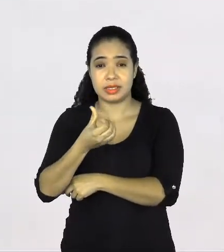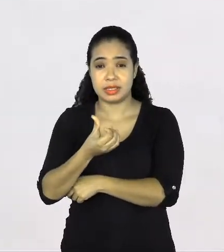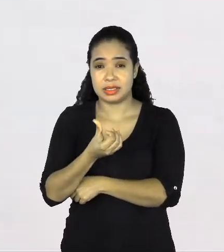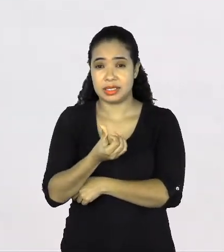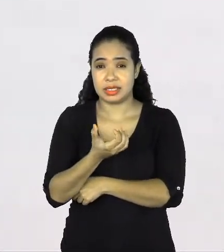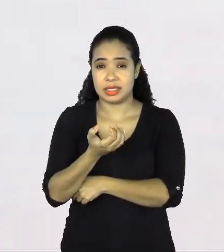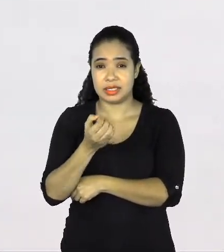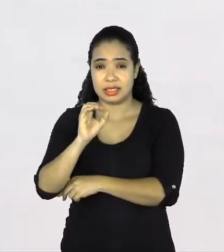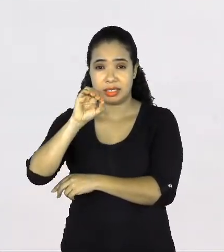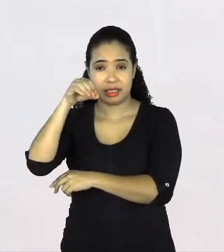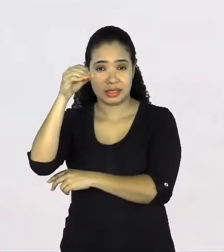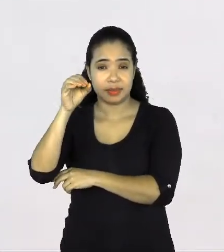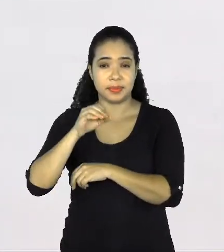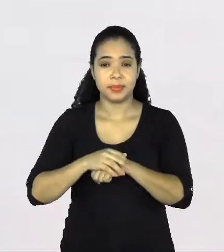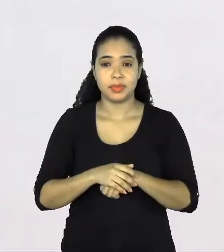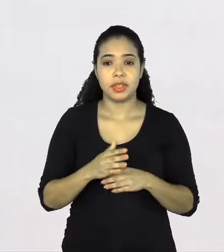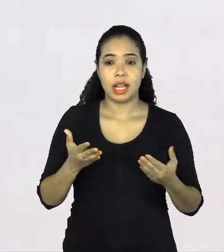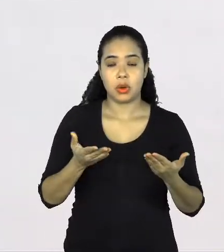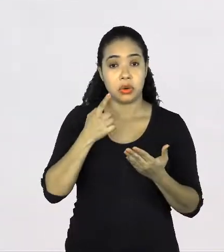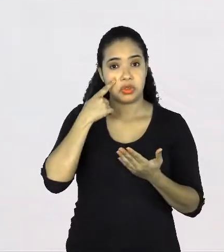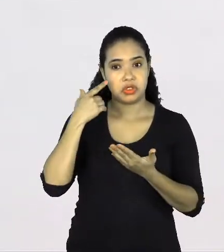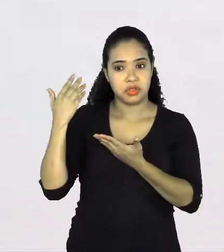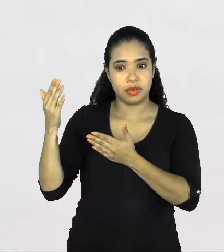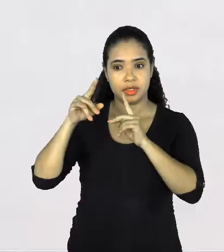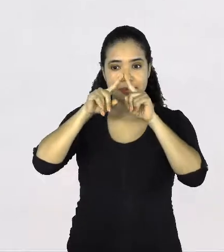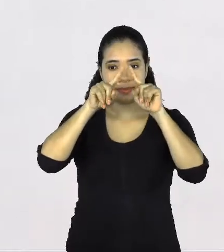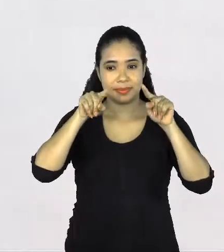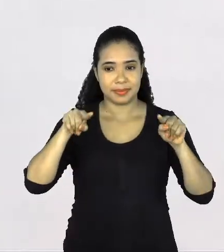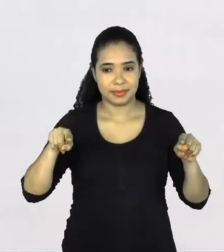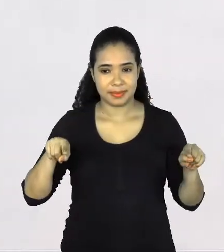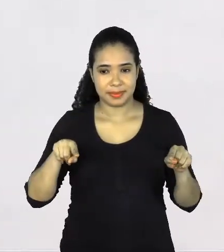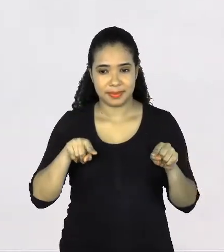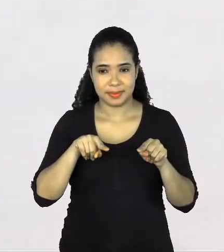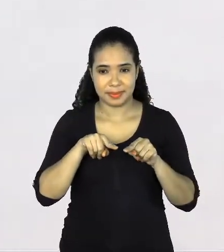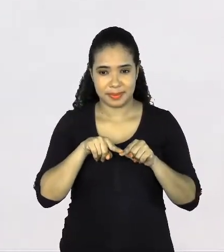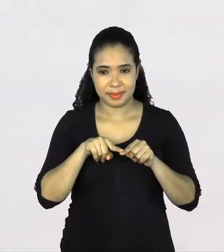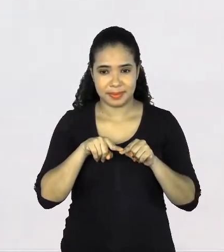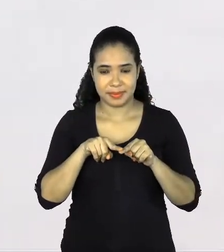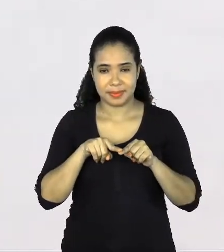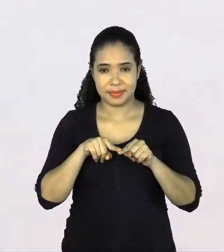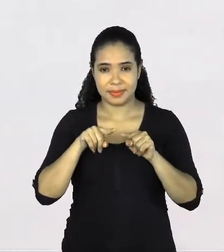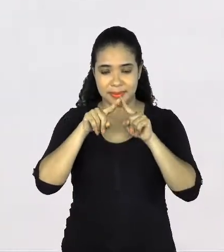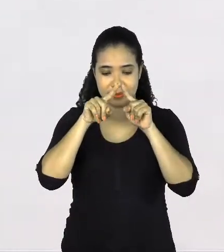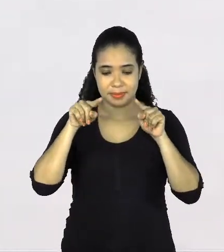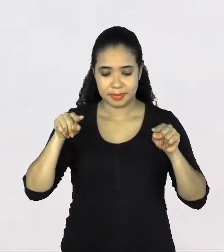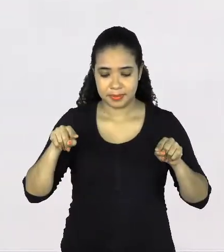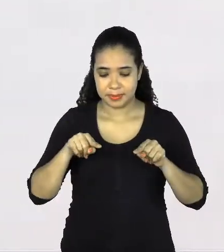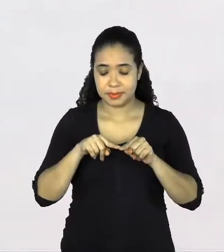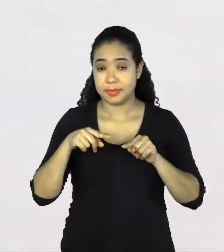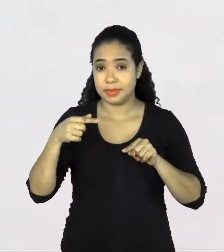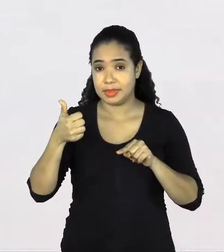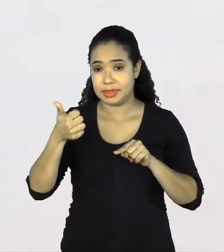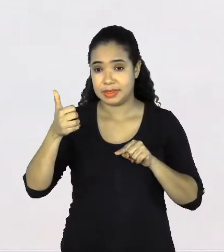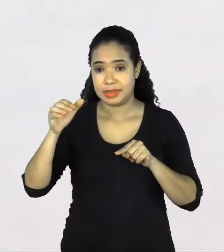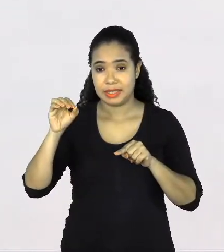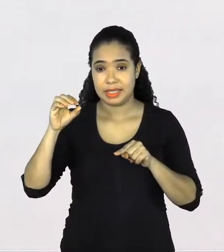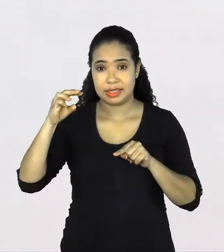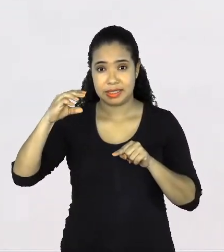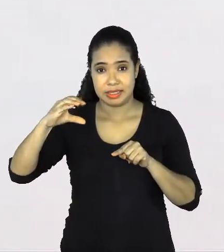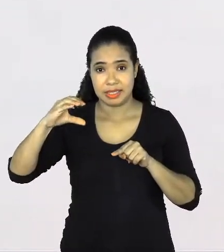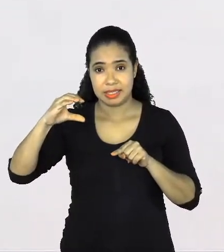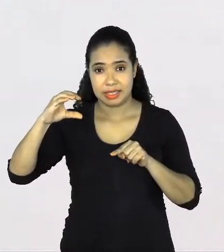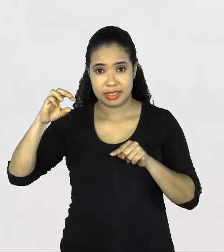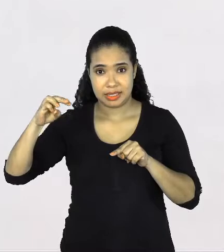de um triângulo equilátero, tudo bem? De lados 10 centímetros. Se ele é equilátero, quer dizer que os 3 lados têm a mesma